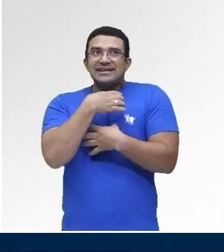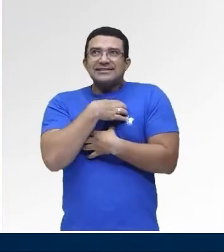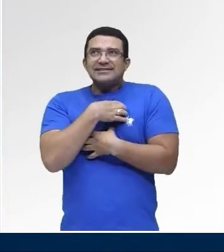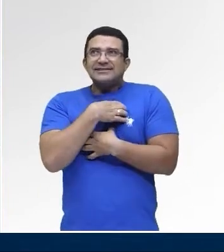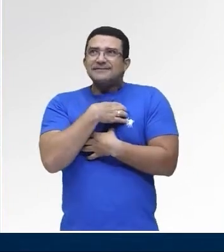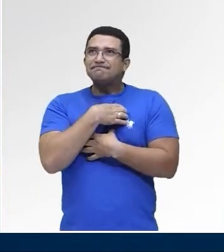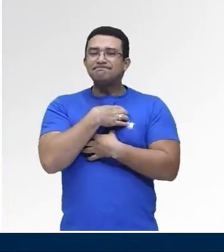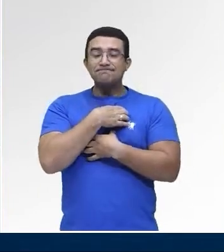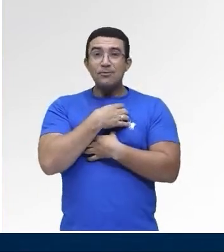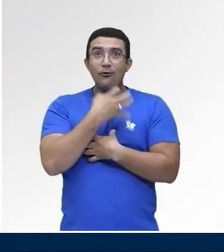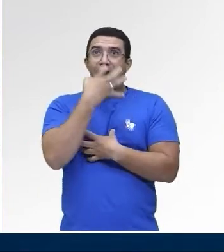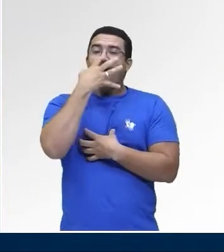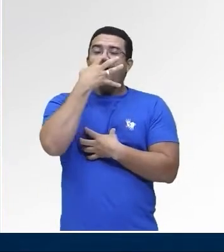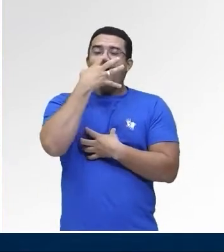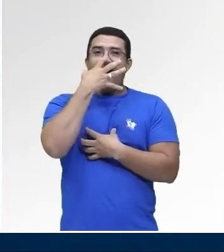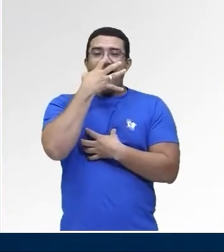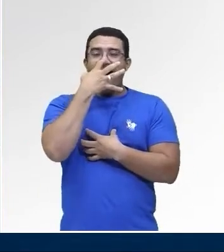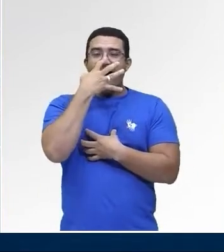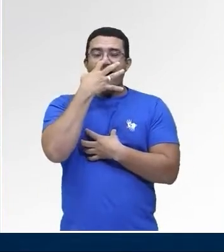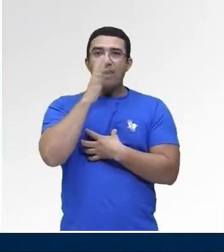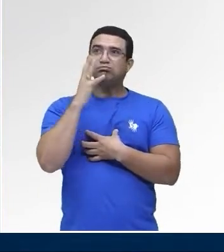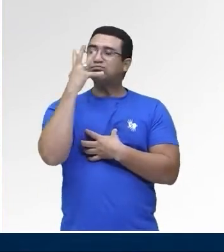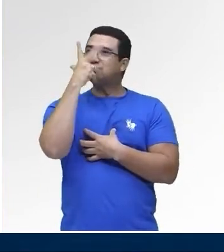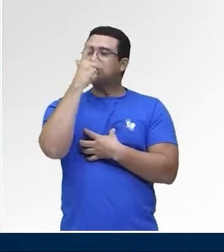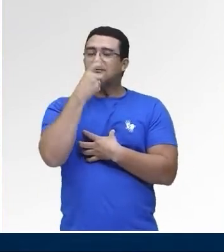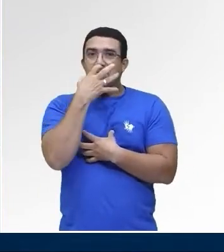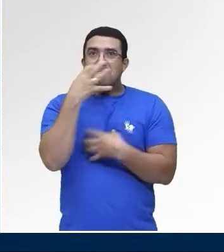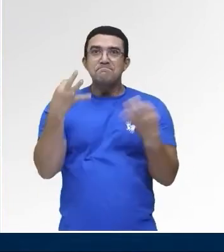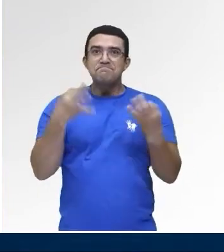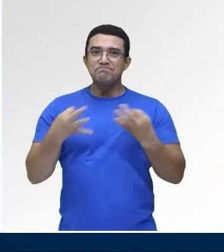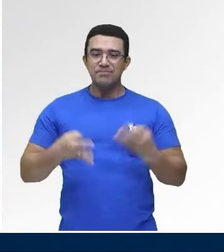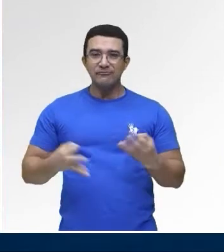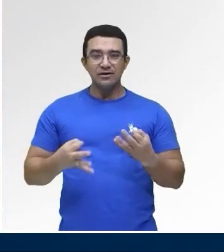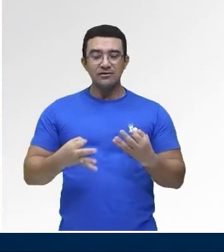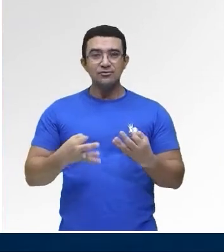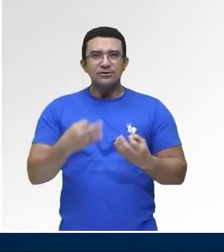de admiração, vai despertar no observador um